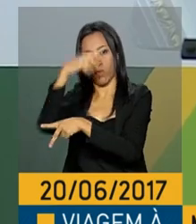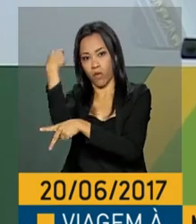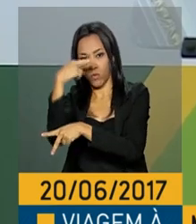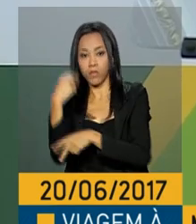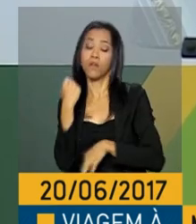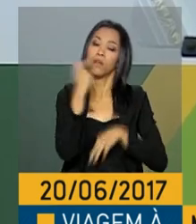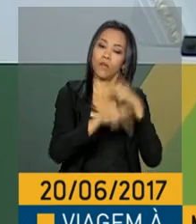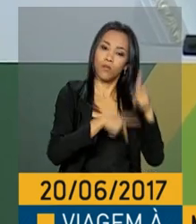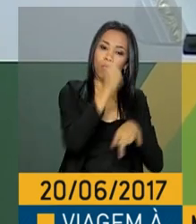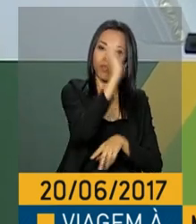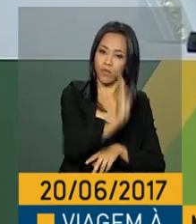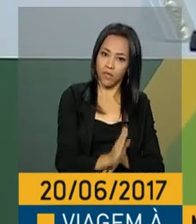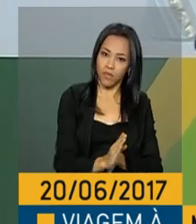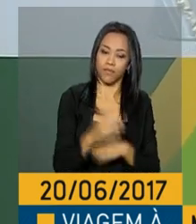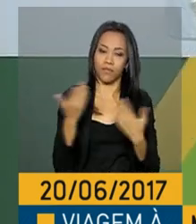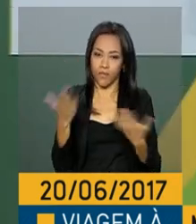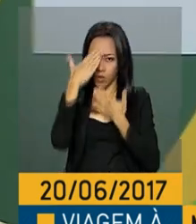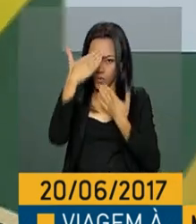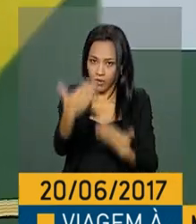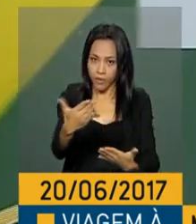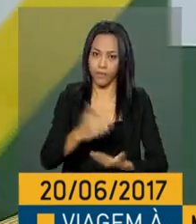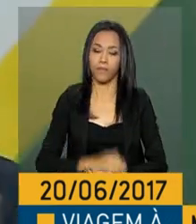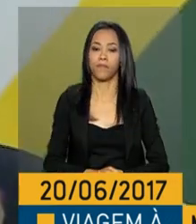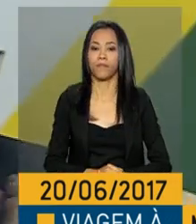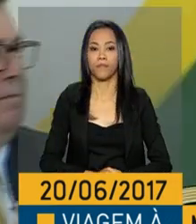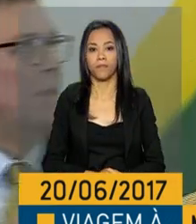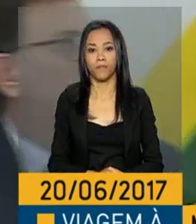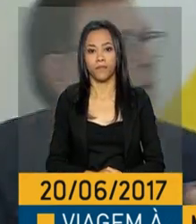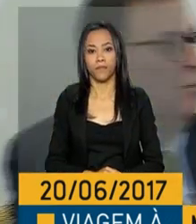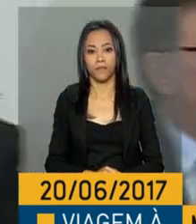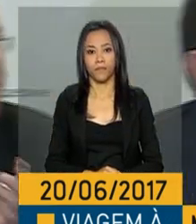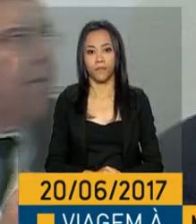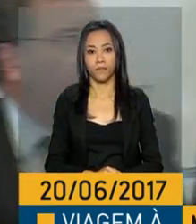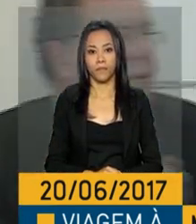para o povo brasileiro. Muito obrigado.